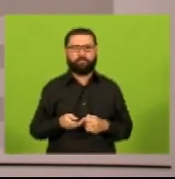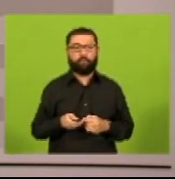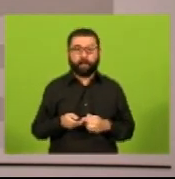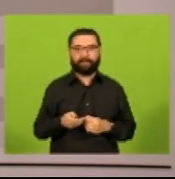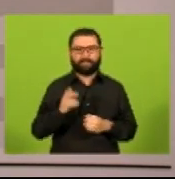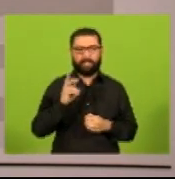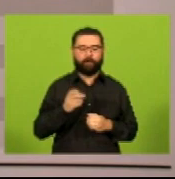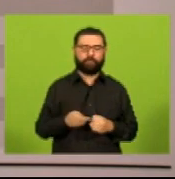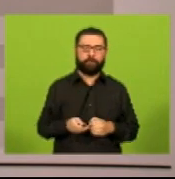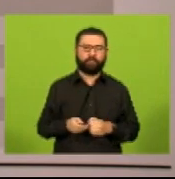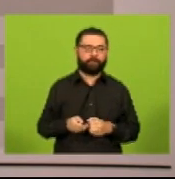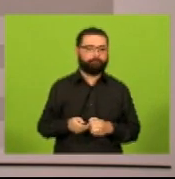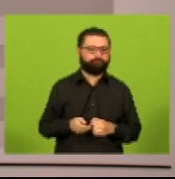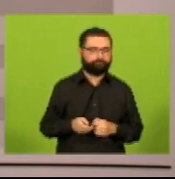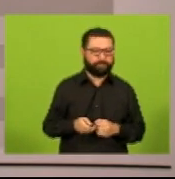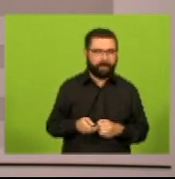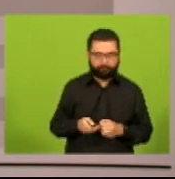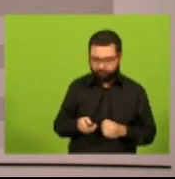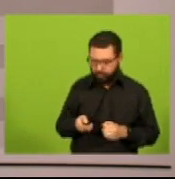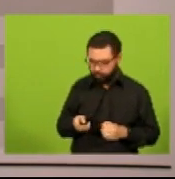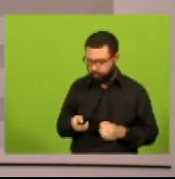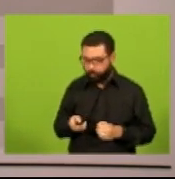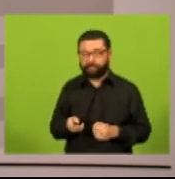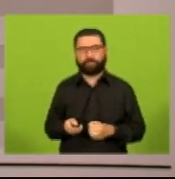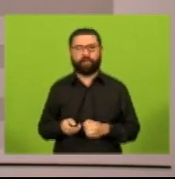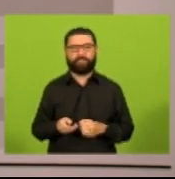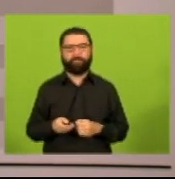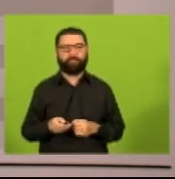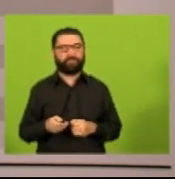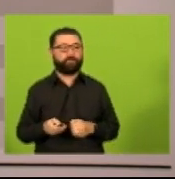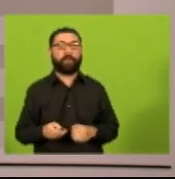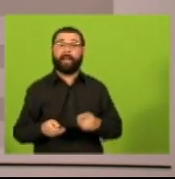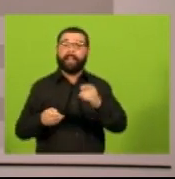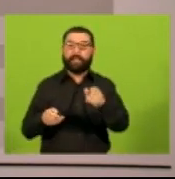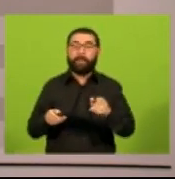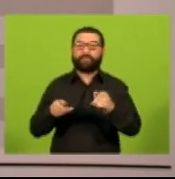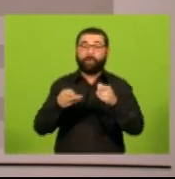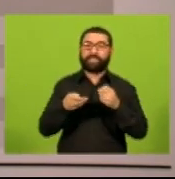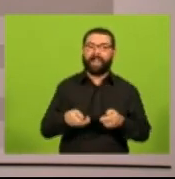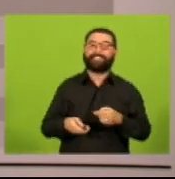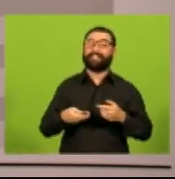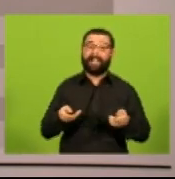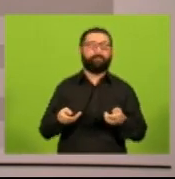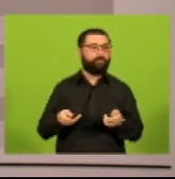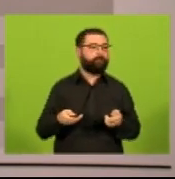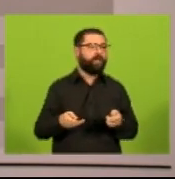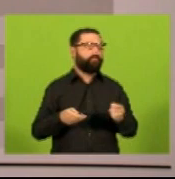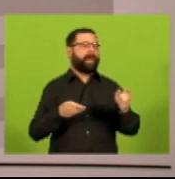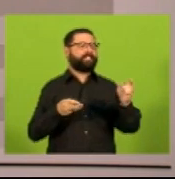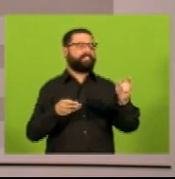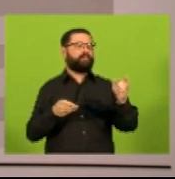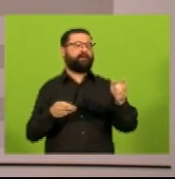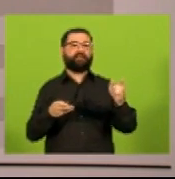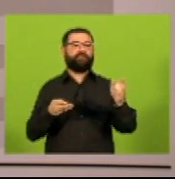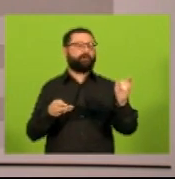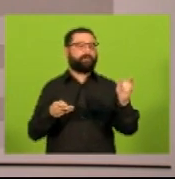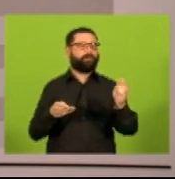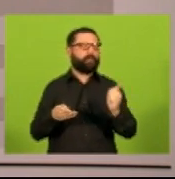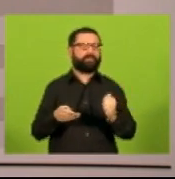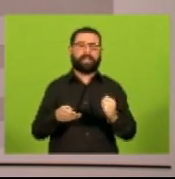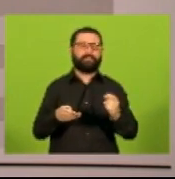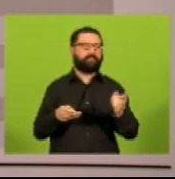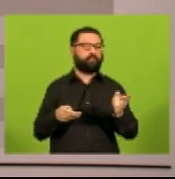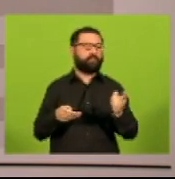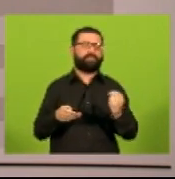2 galões por minuto. Tá? Então, todas as cores aí para vocês estudarem. Tem mais cores que essa? Tem, viu? Porque ali vocês estão vendo que está